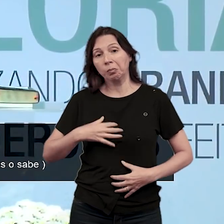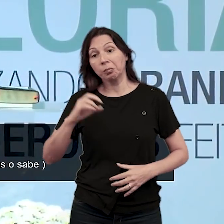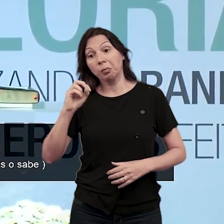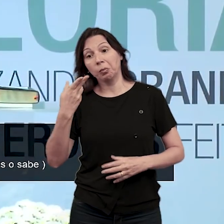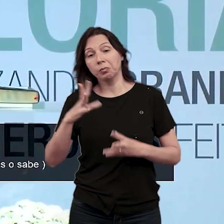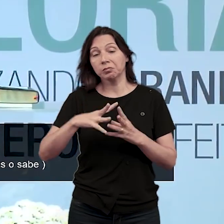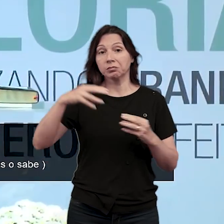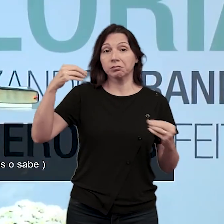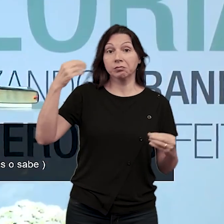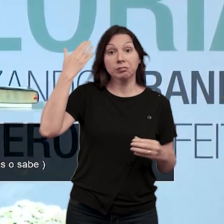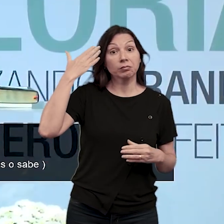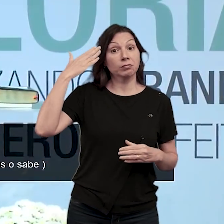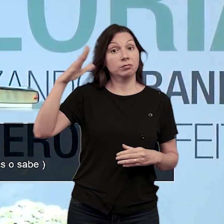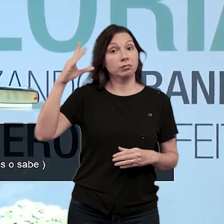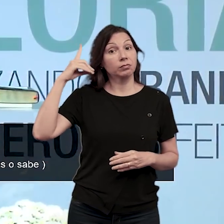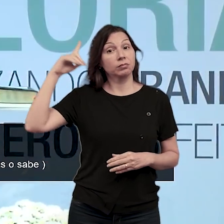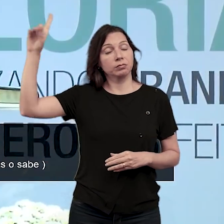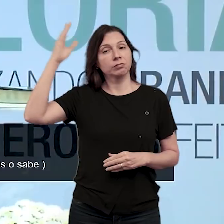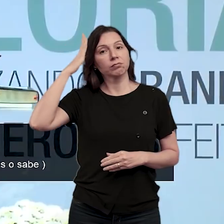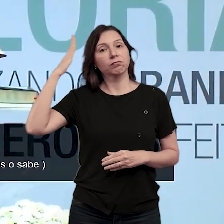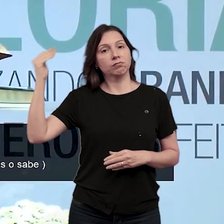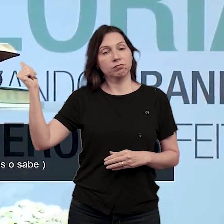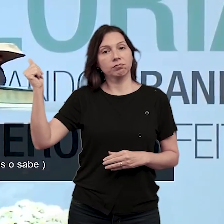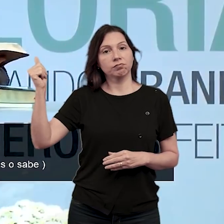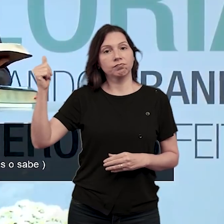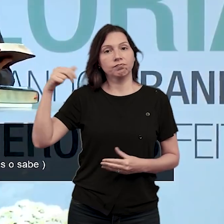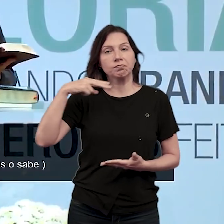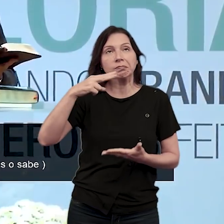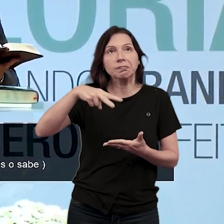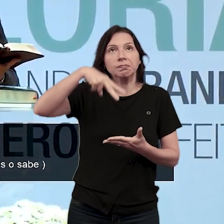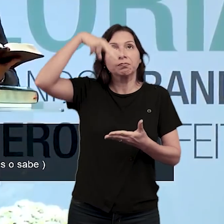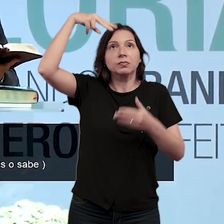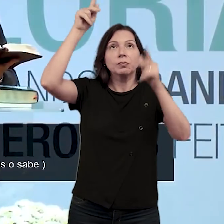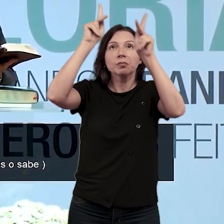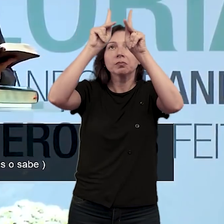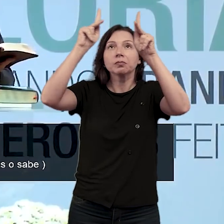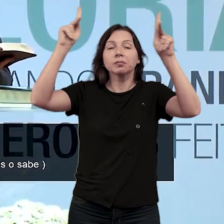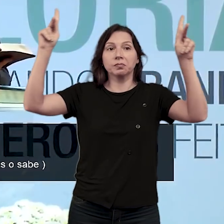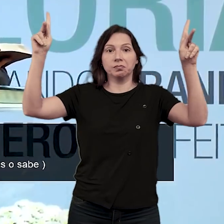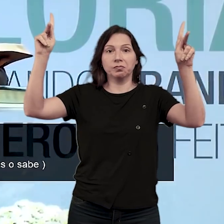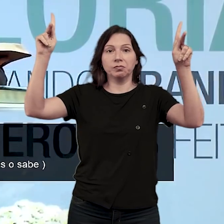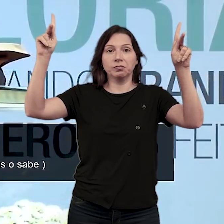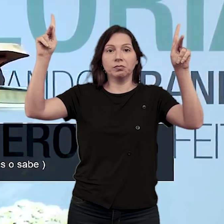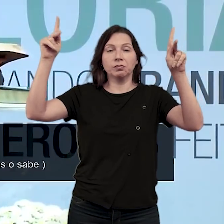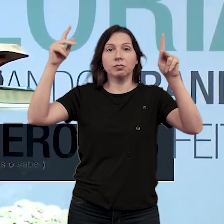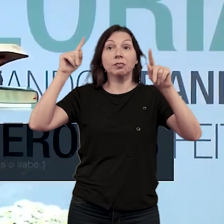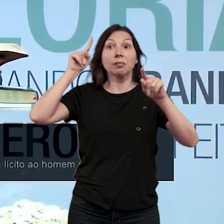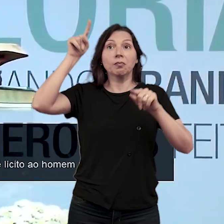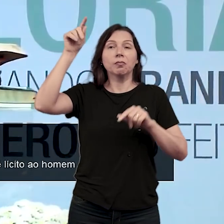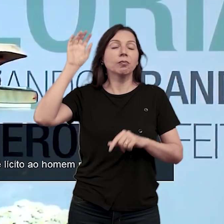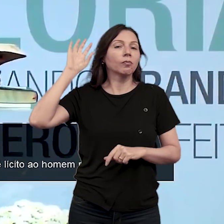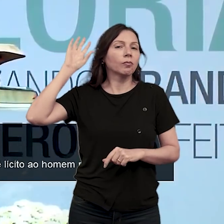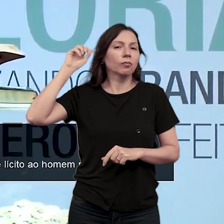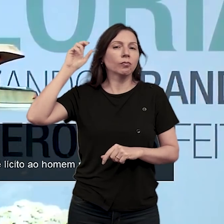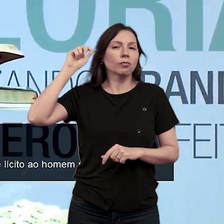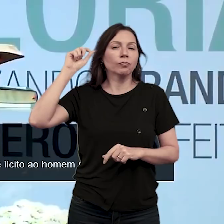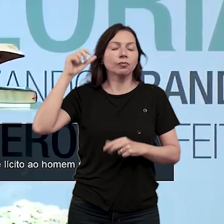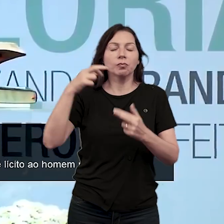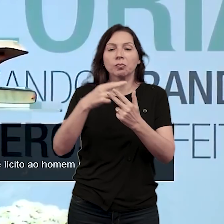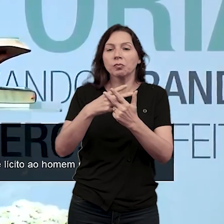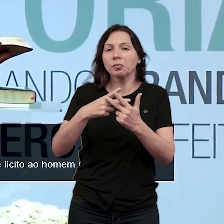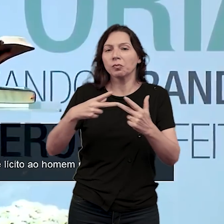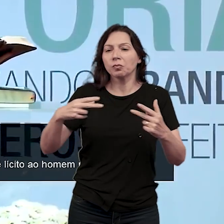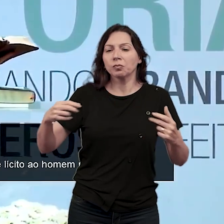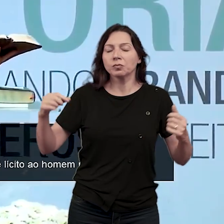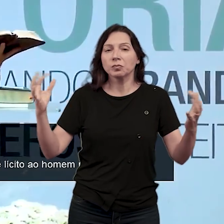sei, Deus o sabe, foi arrebatado ao paraíso, e ouviu palavras inefáveis, as quais